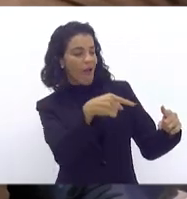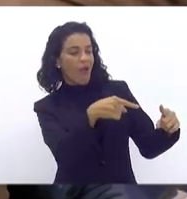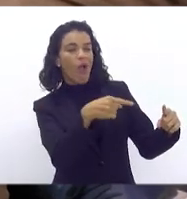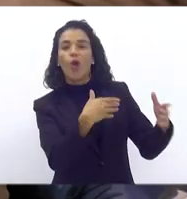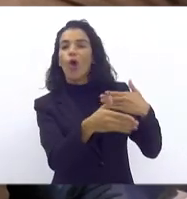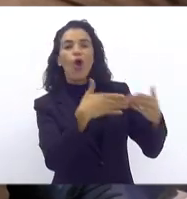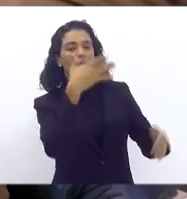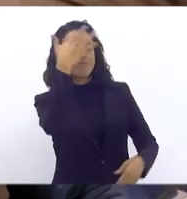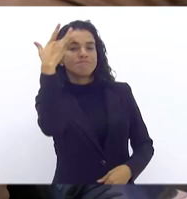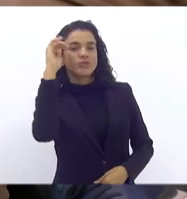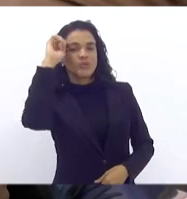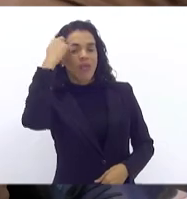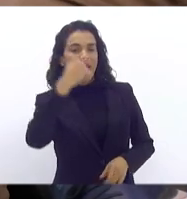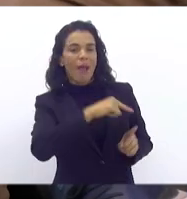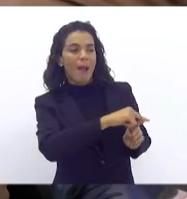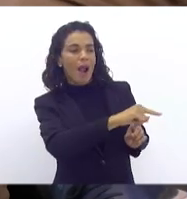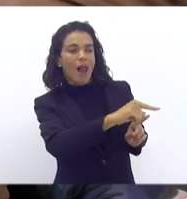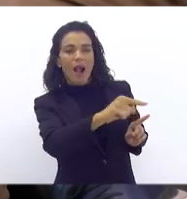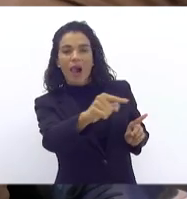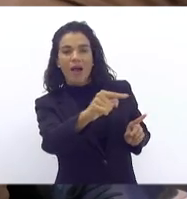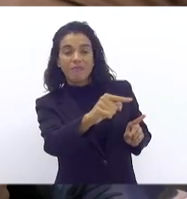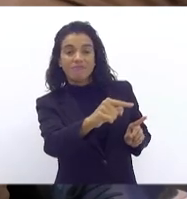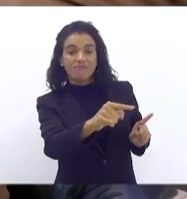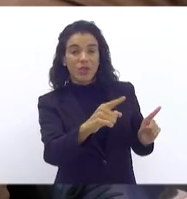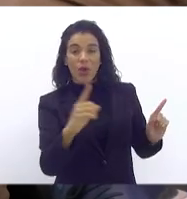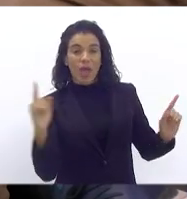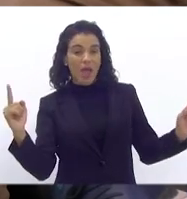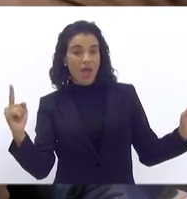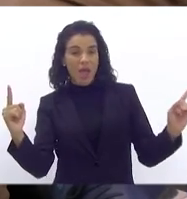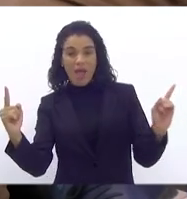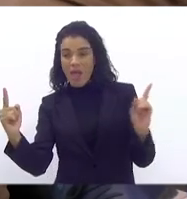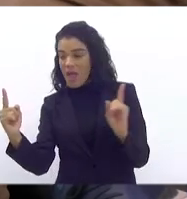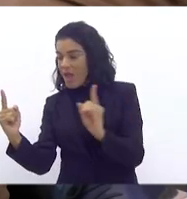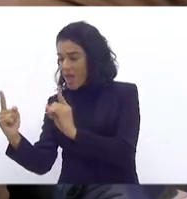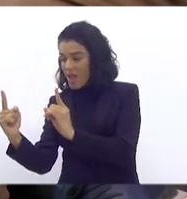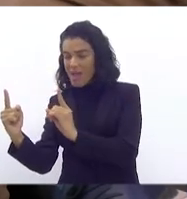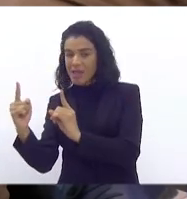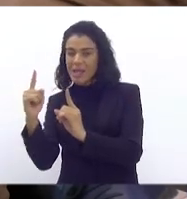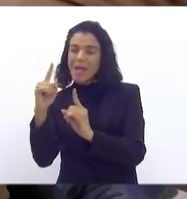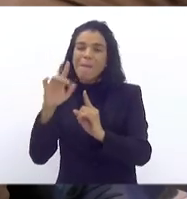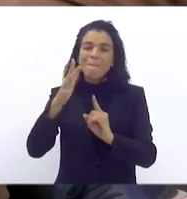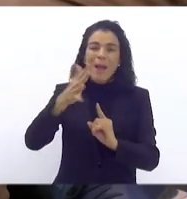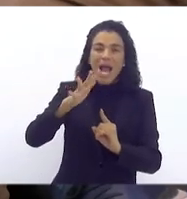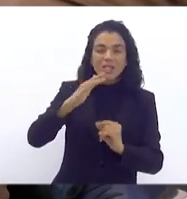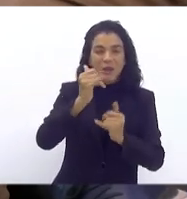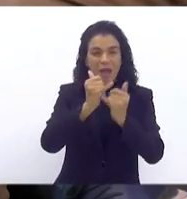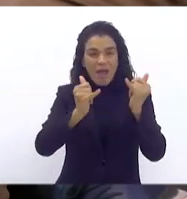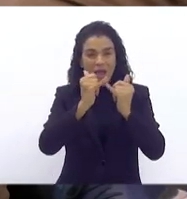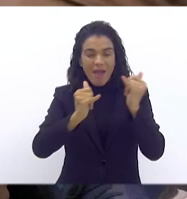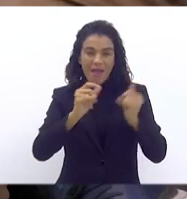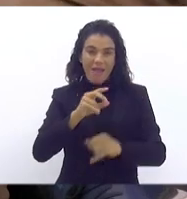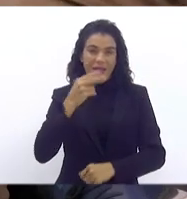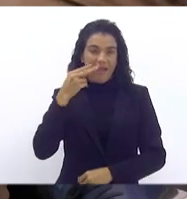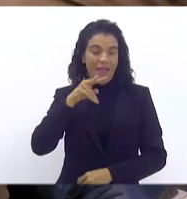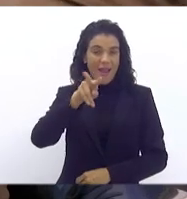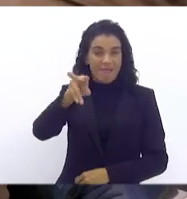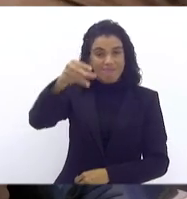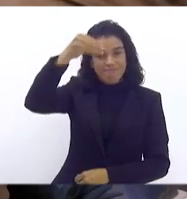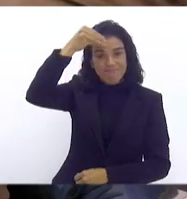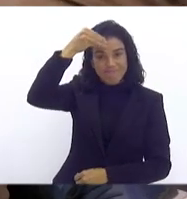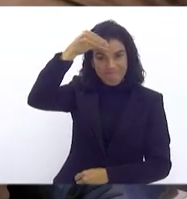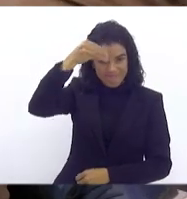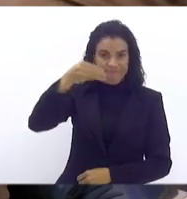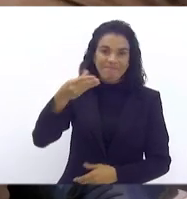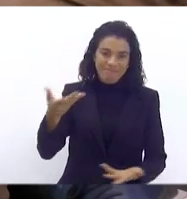pessoa negra que minimamente se aproxime daquele Biotipo que ela viu Eh